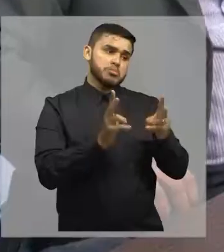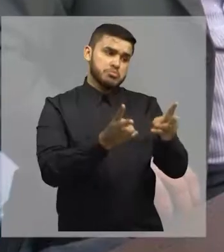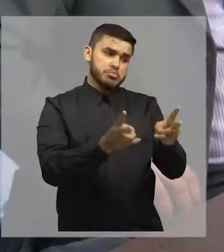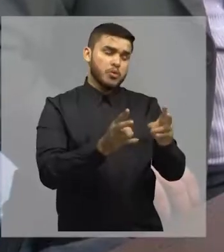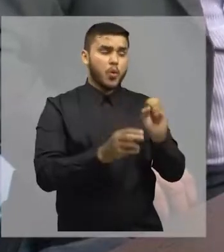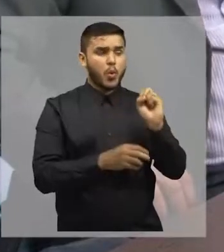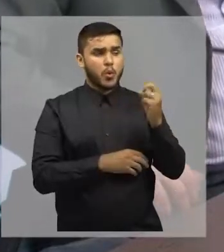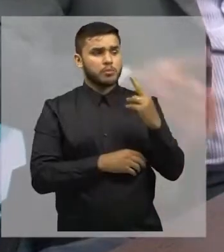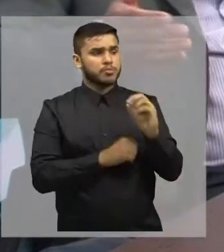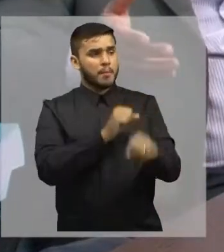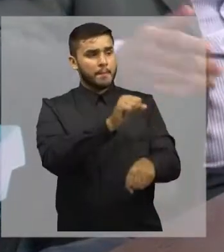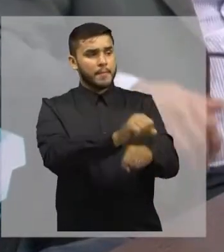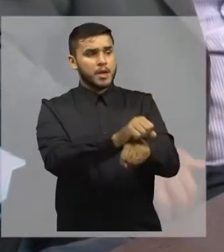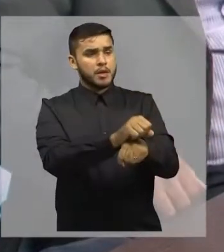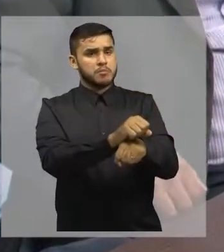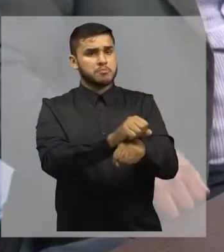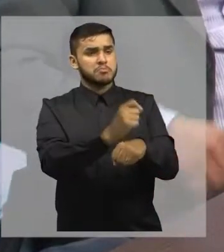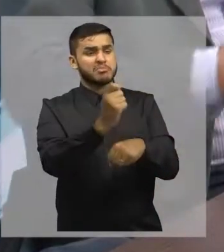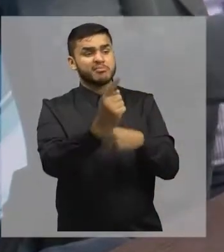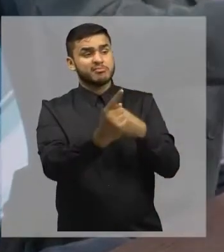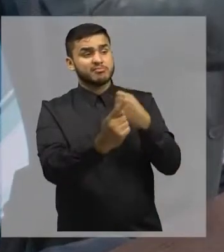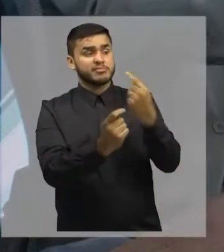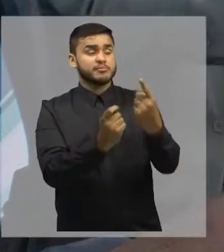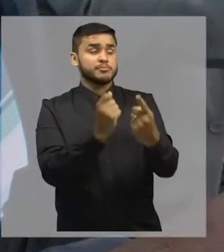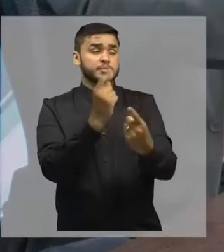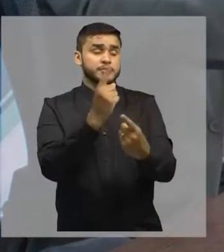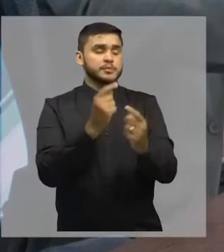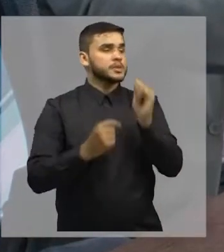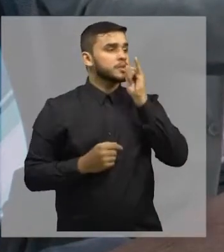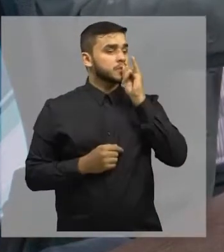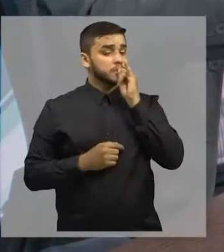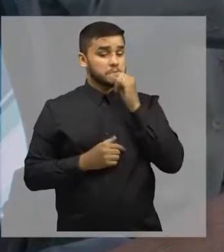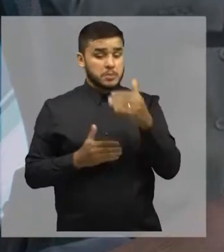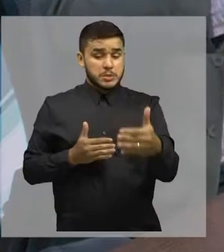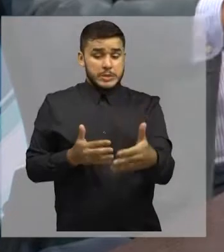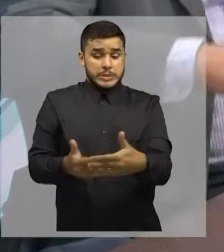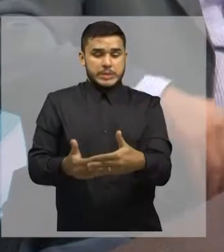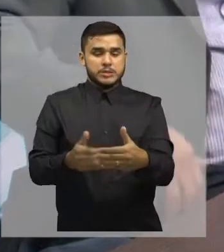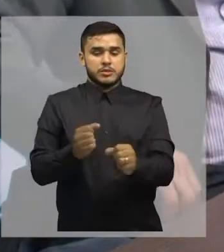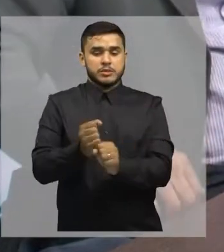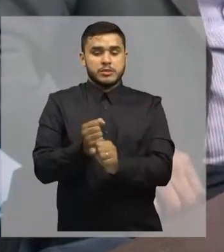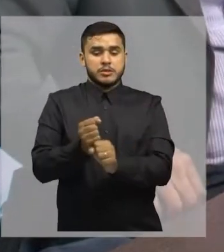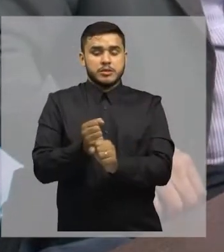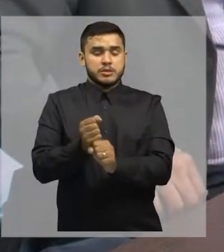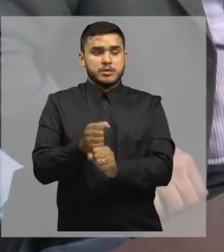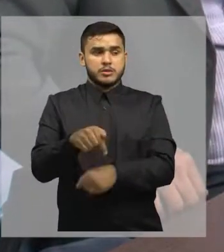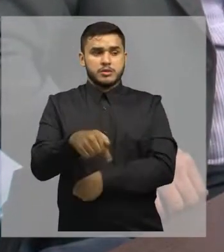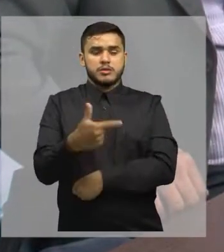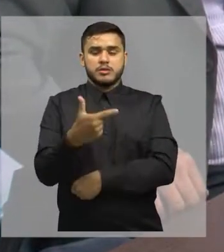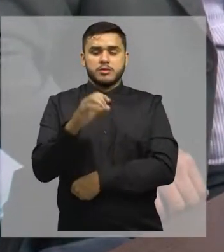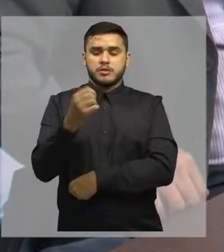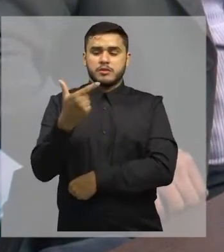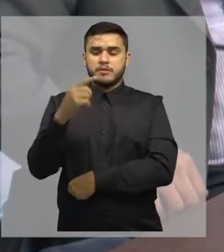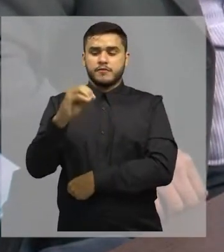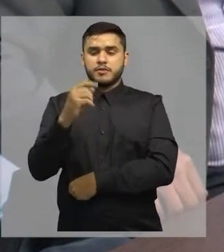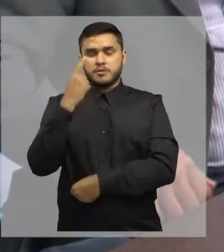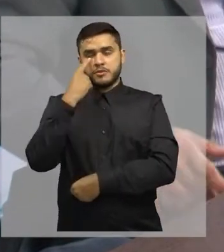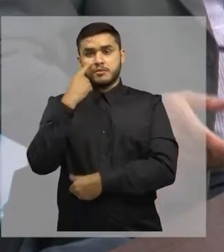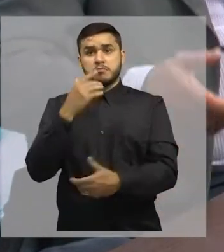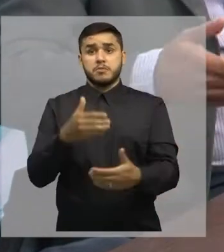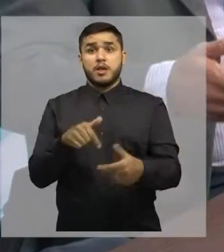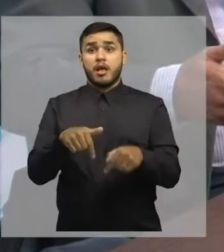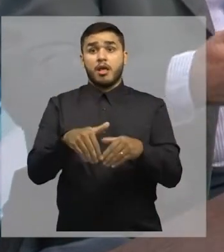Eu acredito que, lembrando aqui o Romulo, as eleições que se avizinham, já entramos no ano eleitoral,